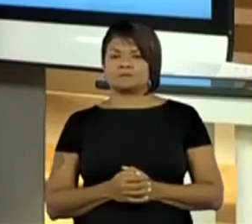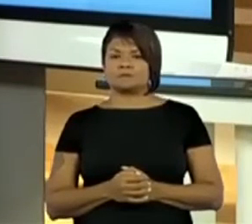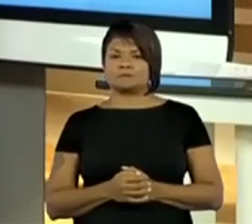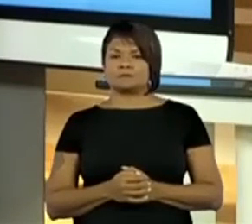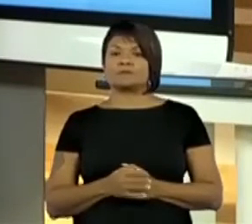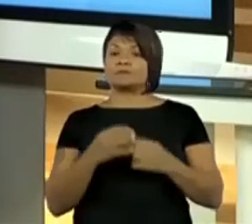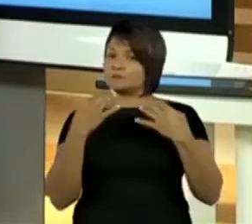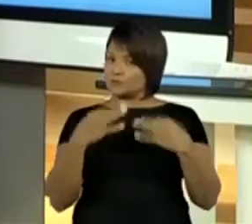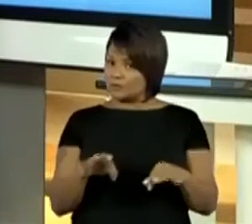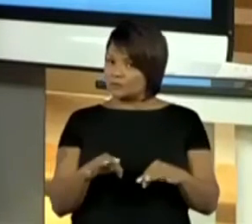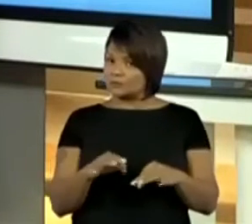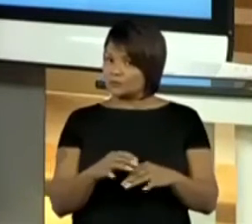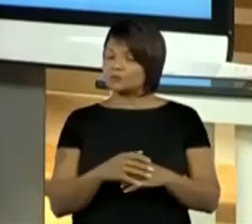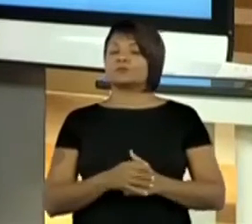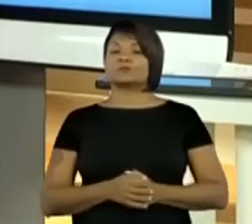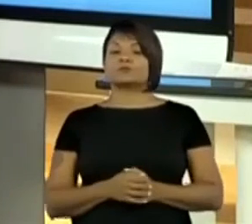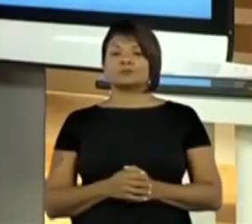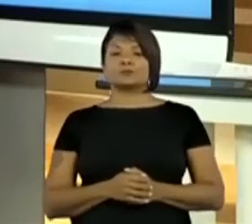Certo?